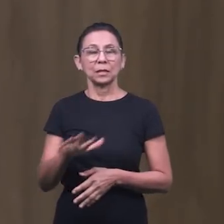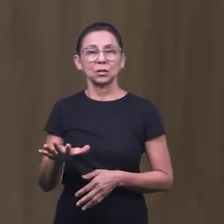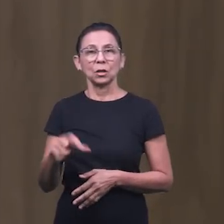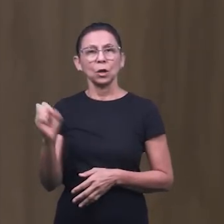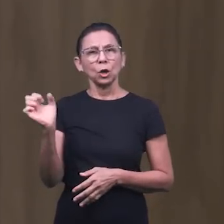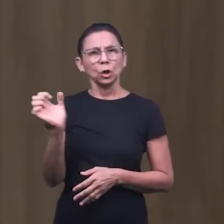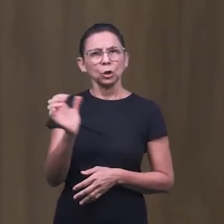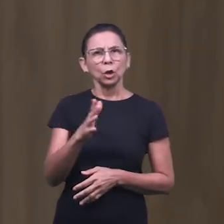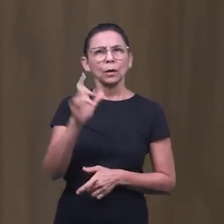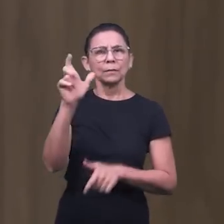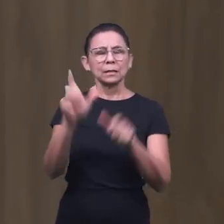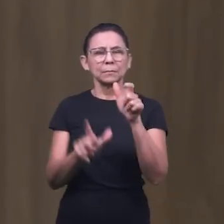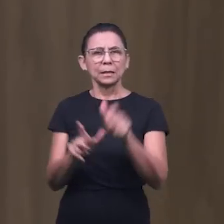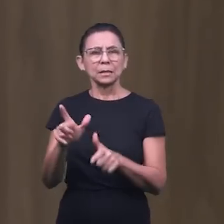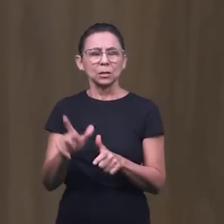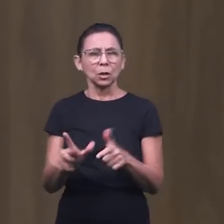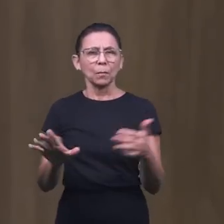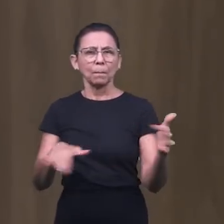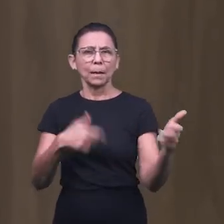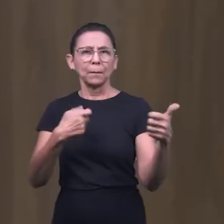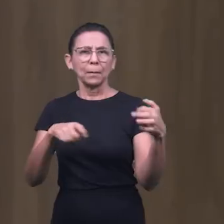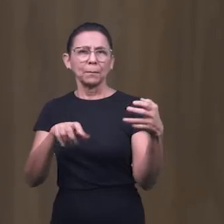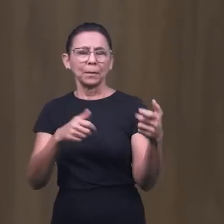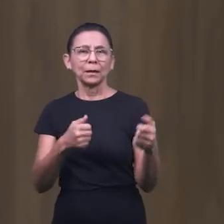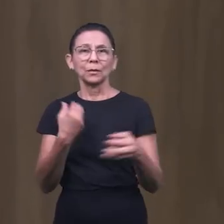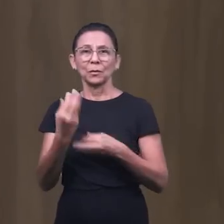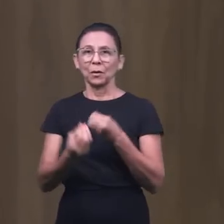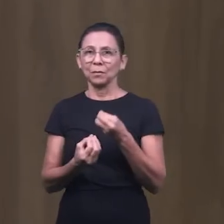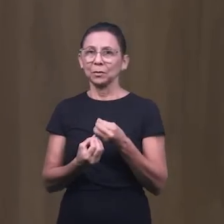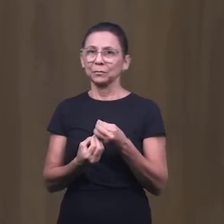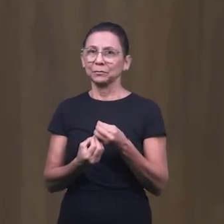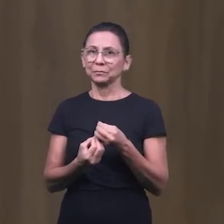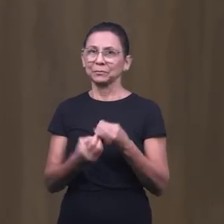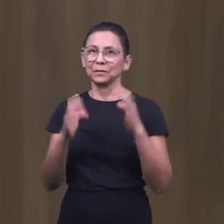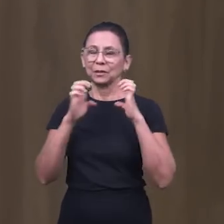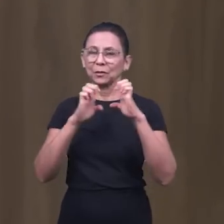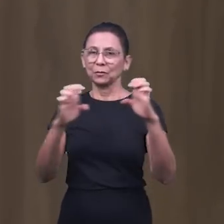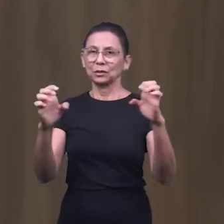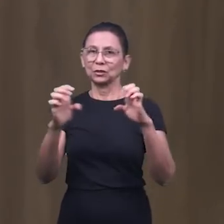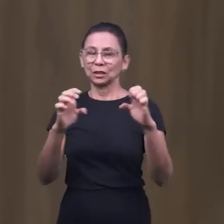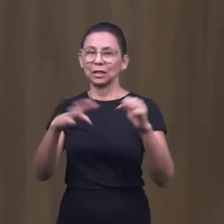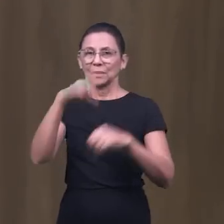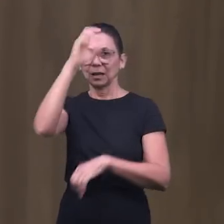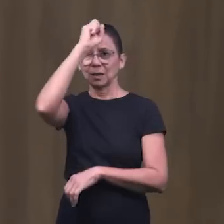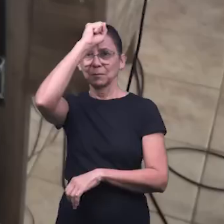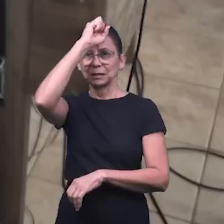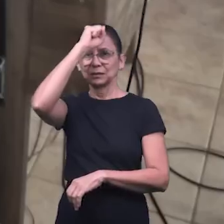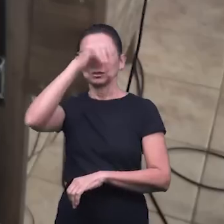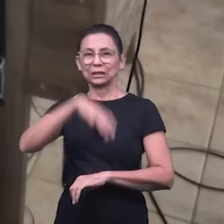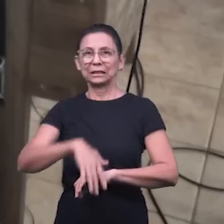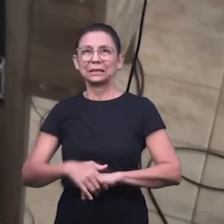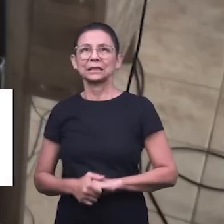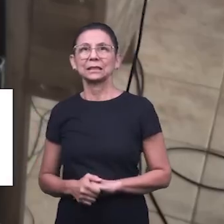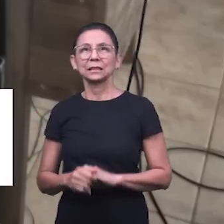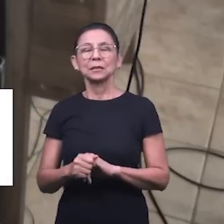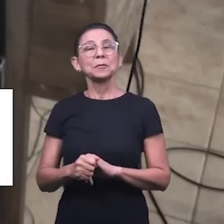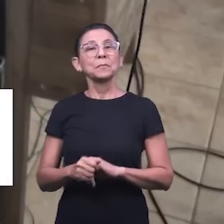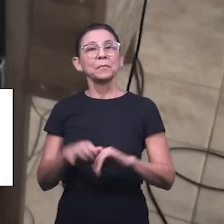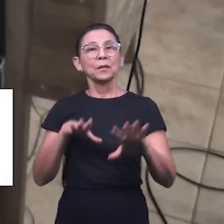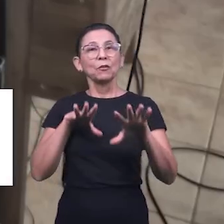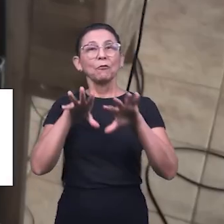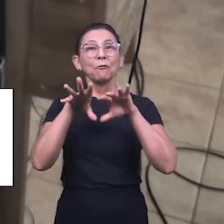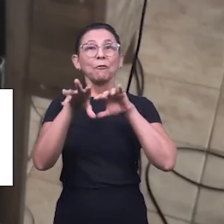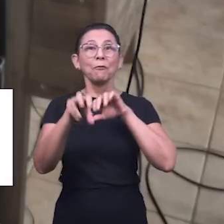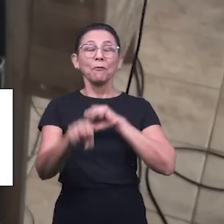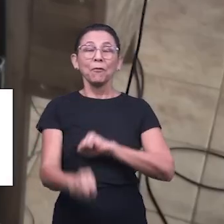louvor ao Senhor por meio do projeto Aprendiz. Foi realizado ali, no último final de semana, o culto de formatura